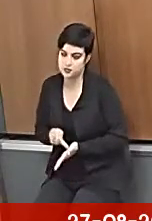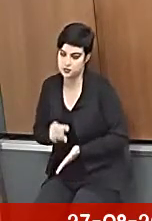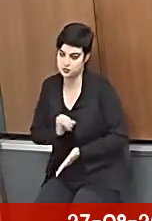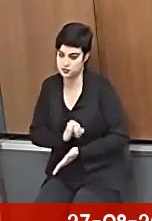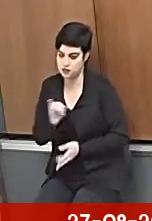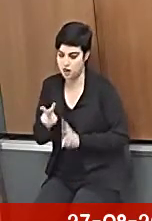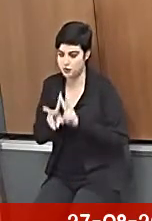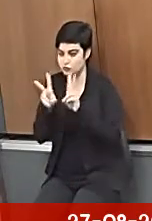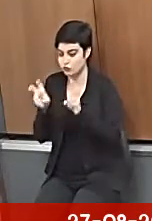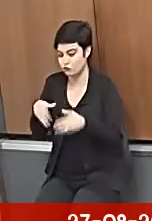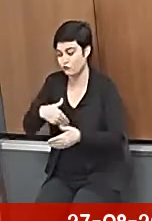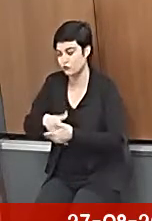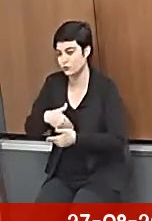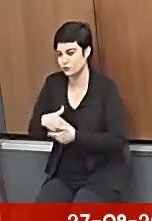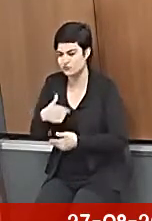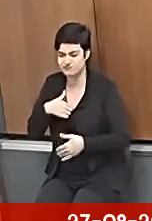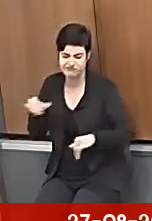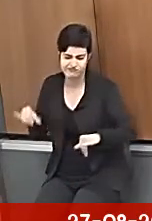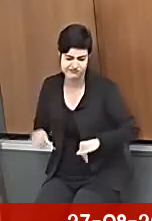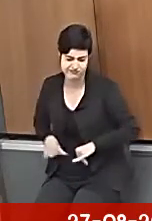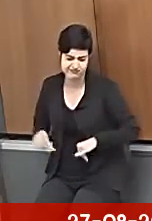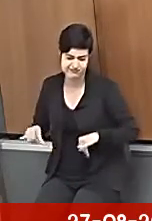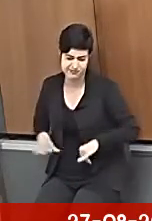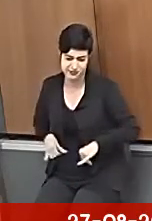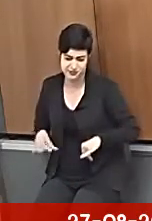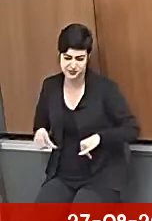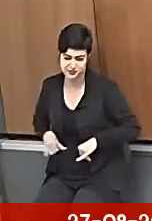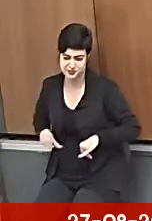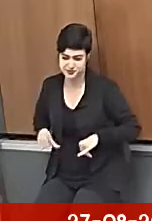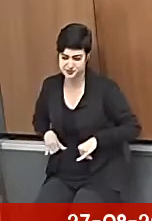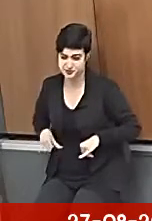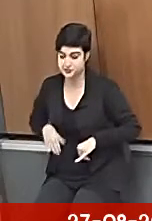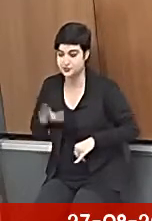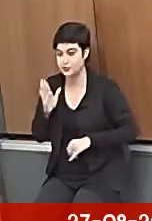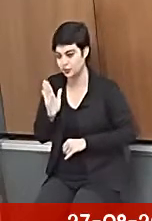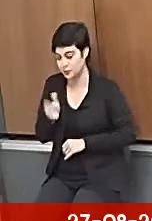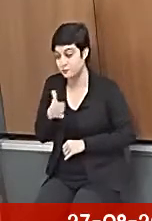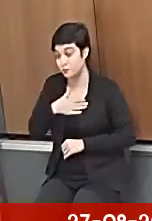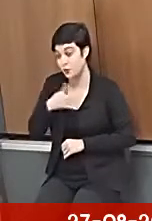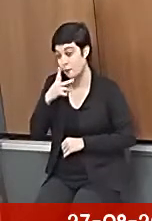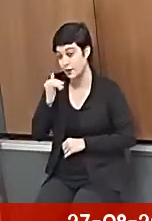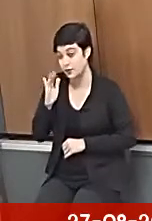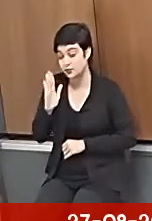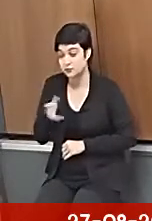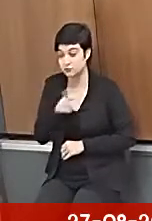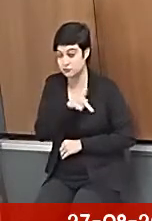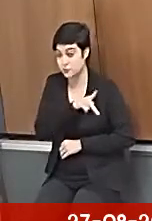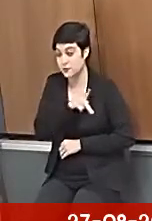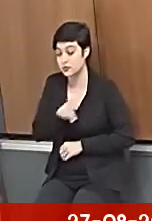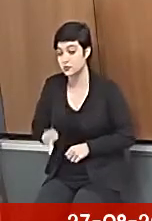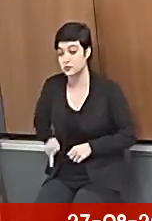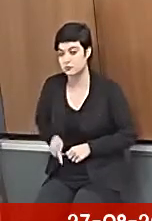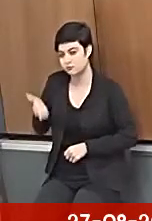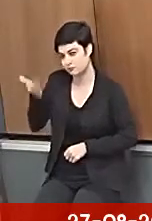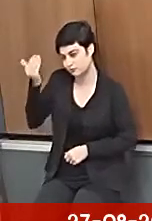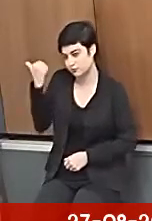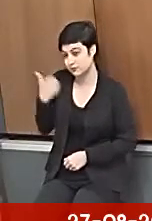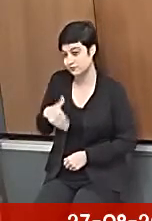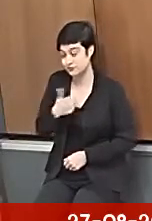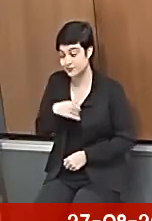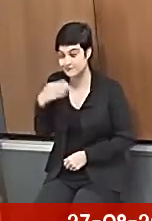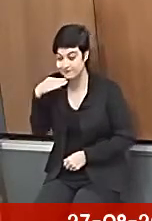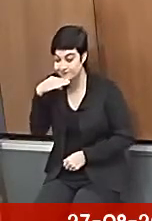eu já sofri muito especialmente quando meu pai foi presidente do atlético vive a irracionalidade